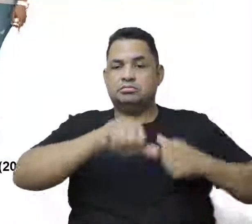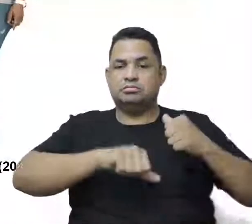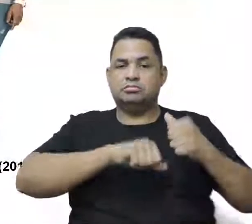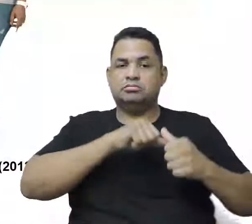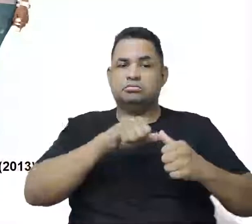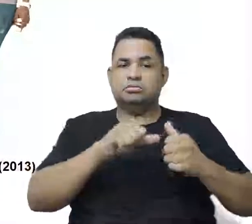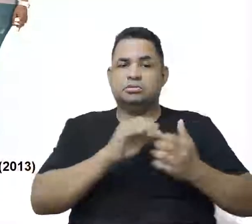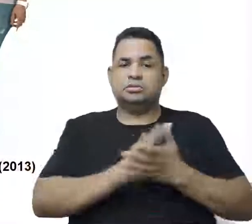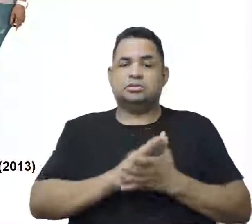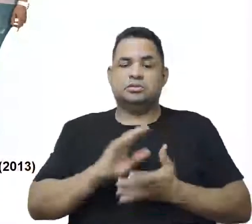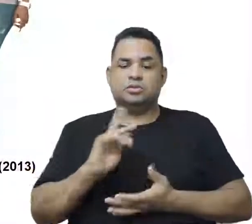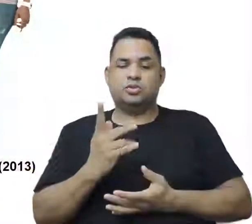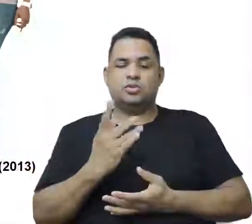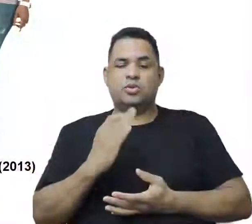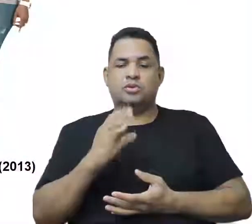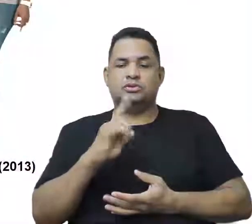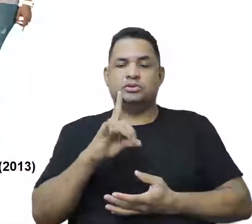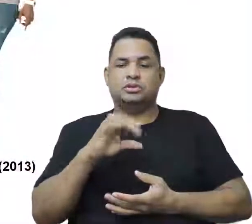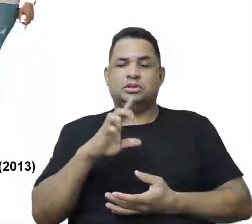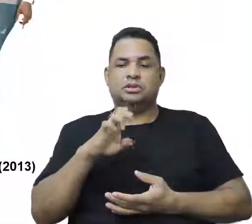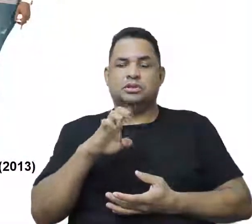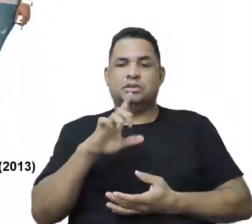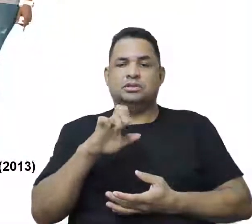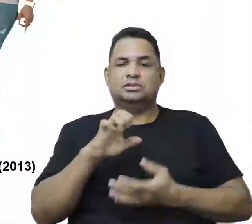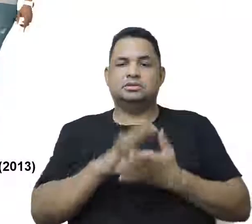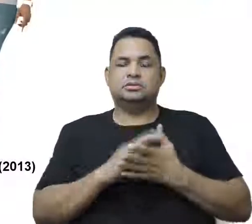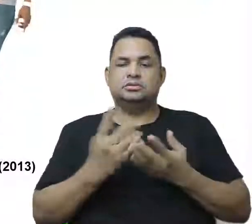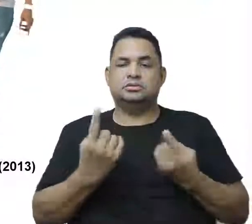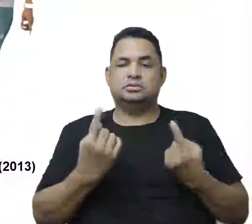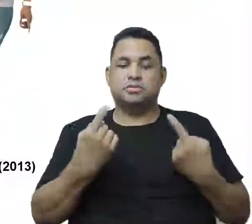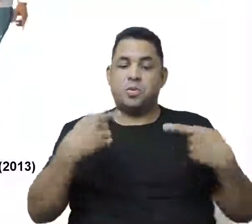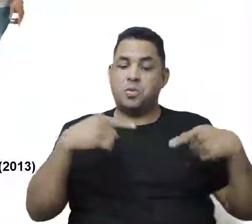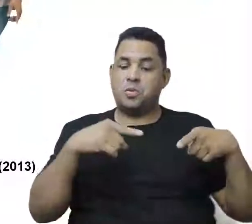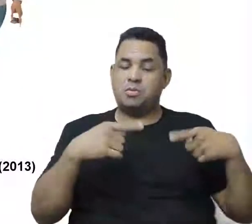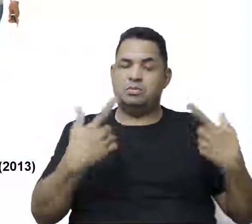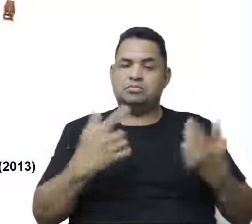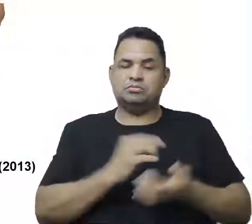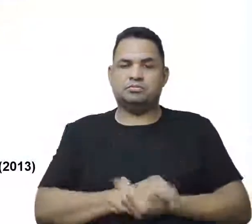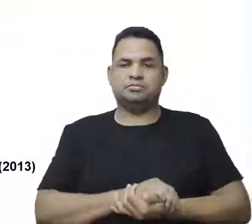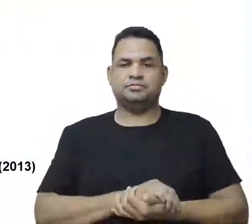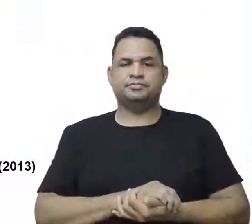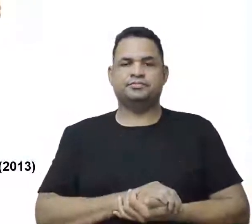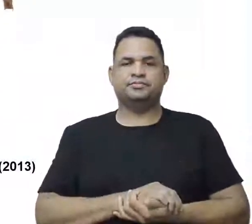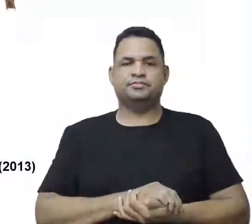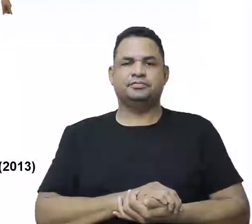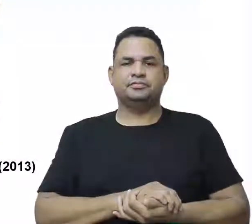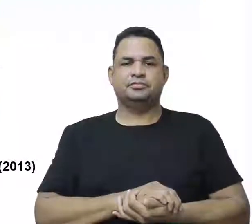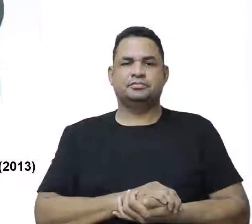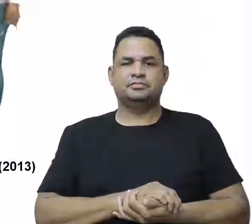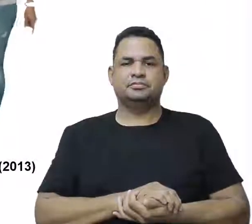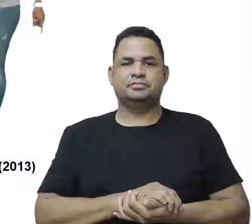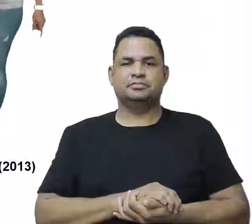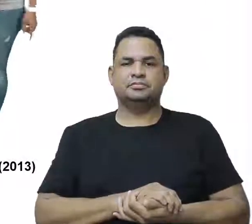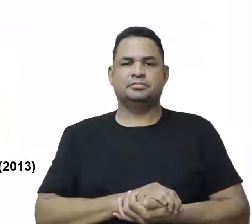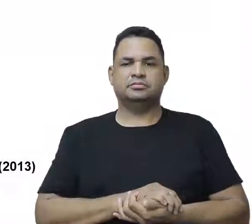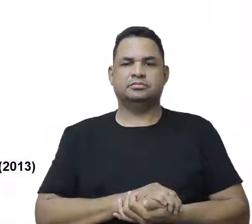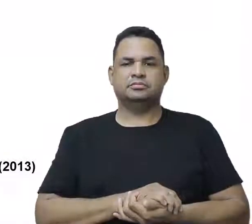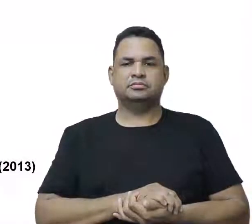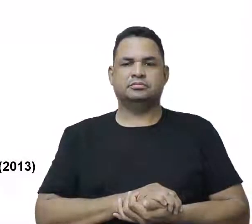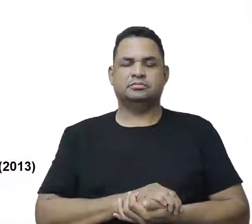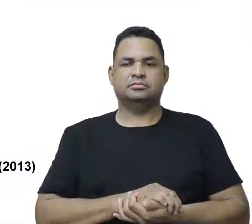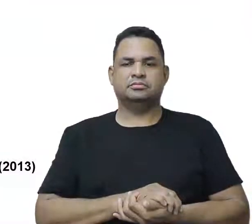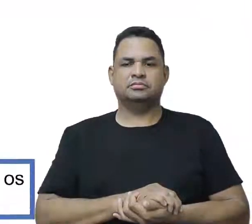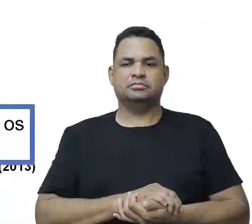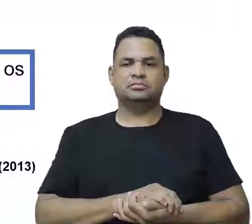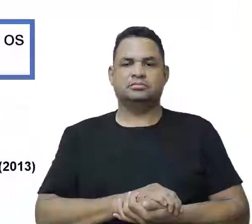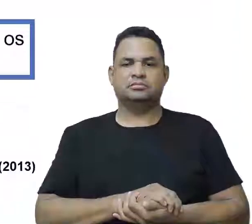numa hostilidade. Exatamente, né? Exatamente. Pode ter o oposto aí, uma situação reversa. Aí. Exato. Agora vamos conhecer o último,